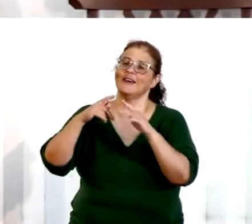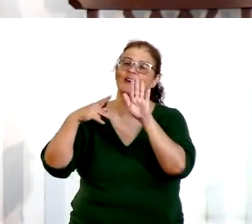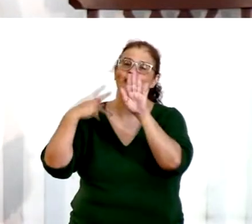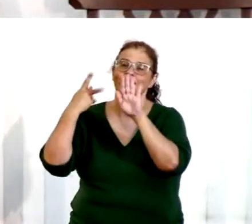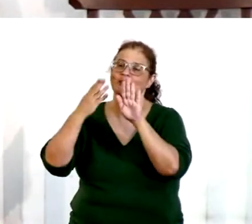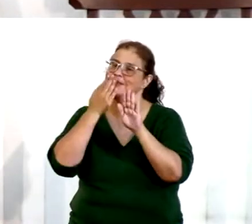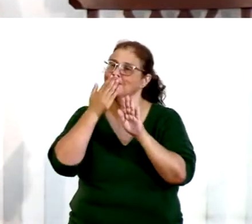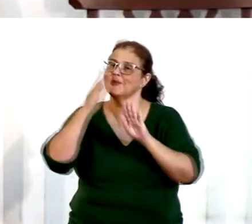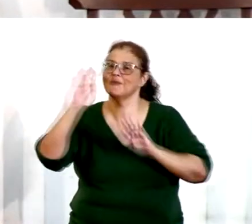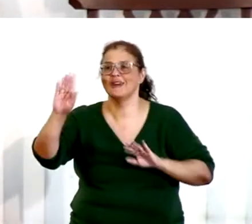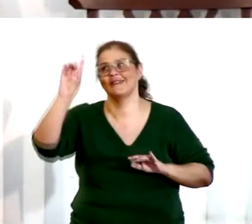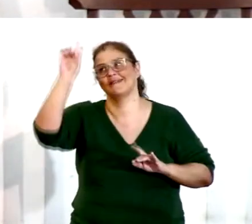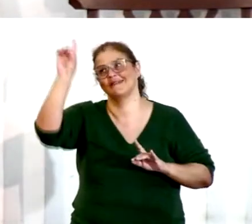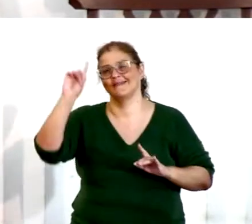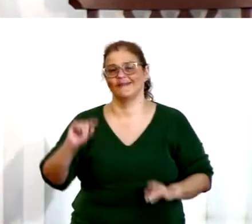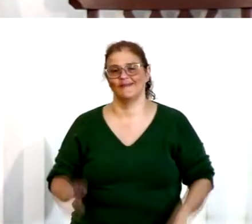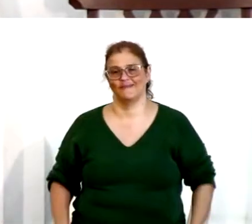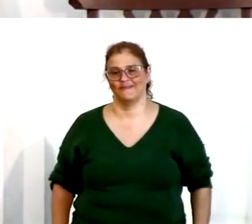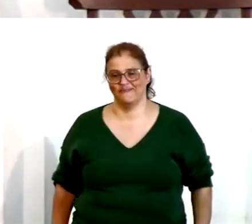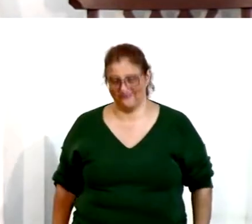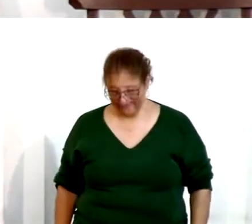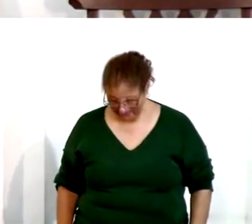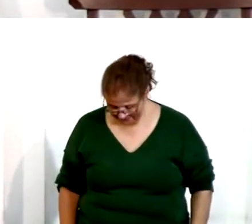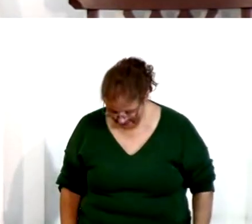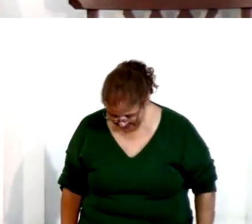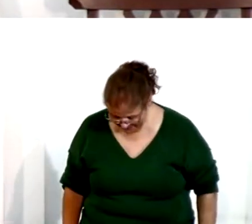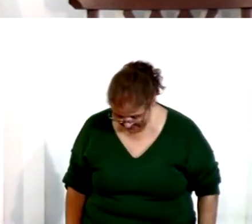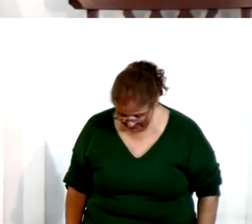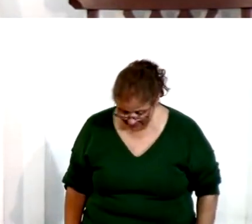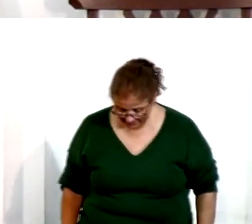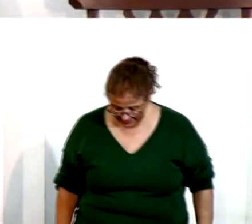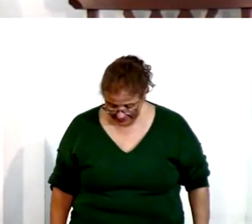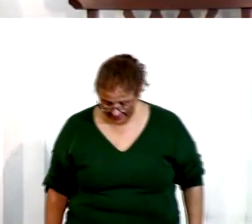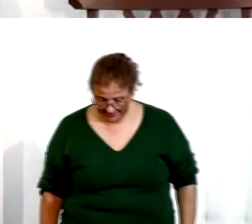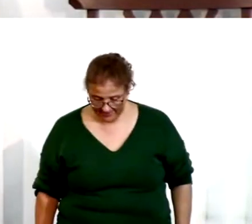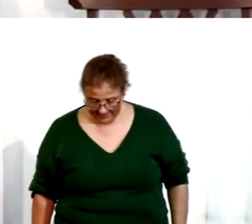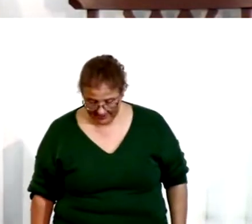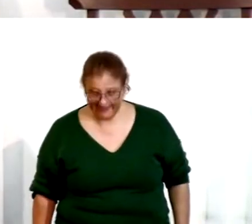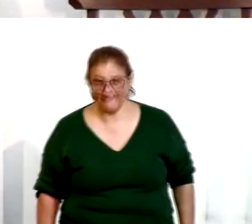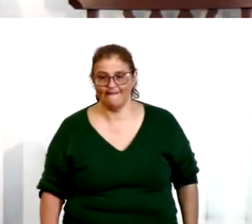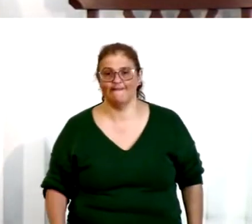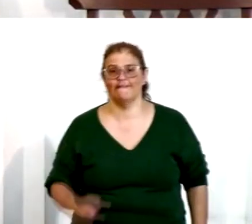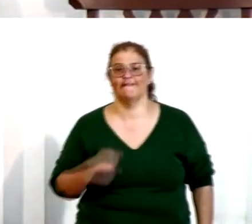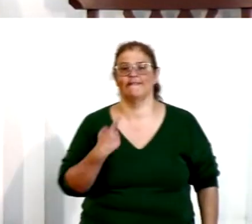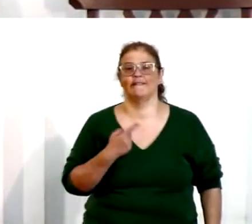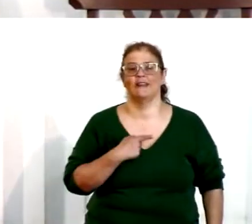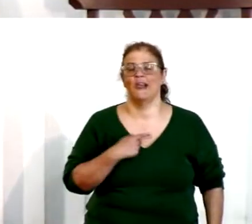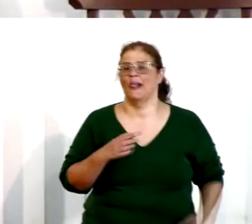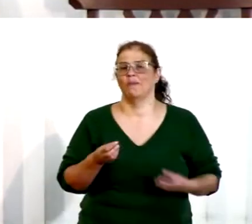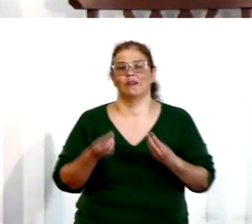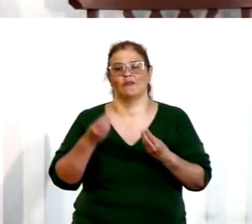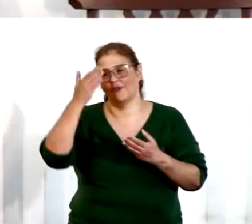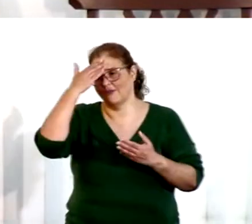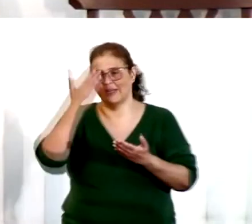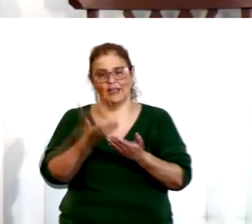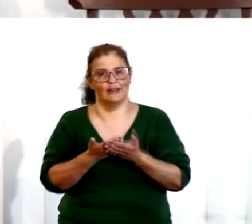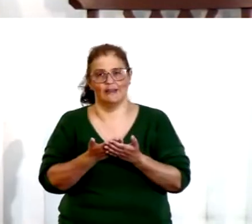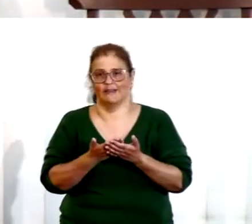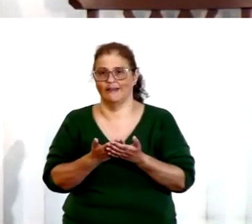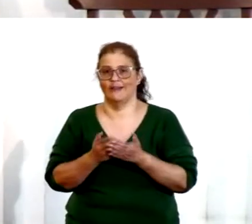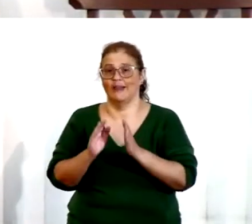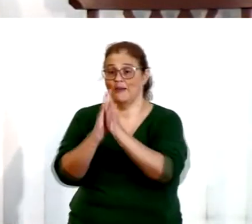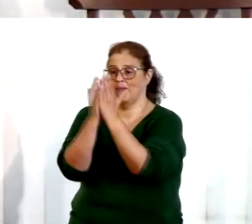nós não conhecemos? Como é que nós vamos crer na palavra de Deus se ela não entrou no nosso coração ainda? Nós vamos